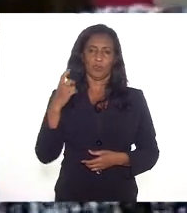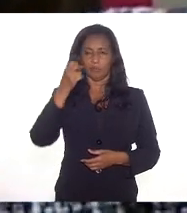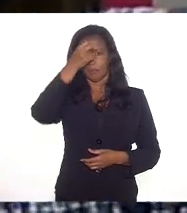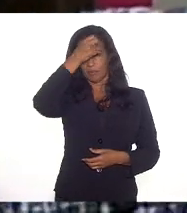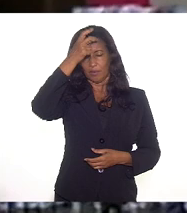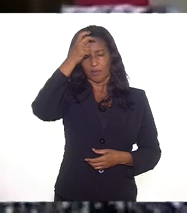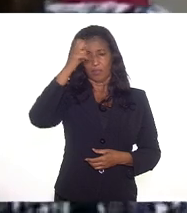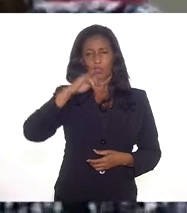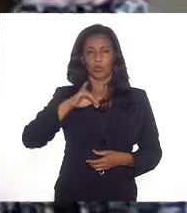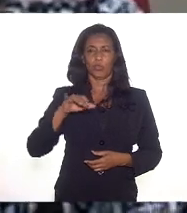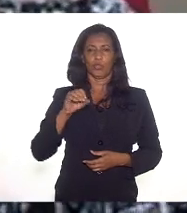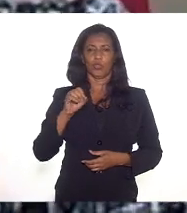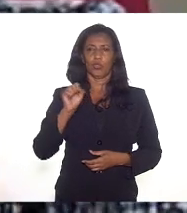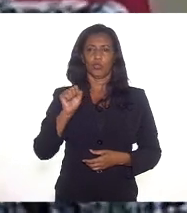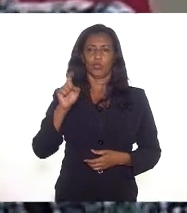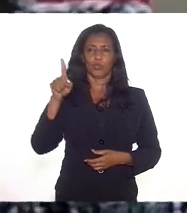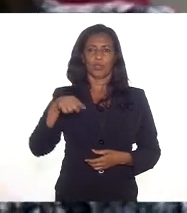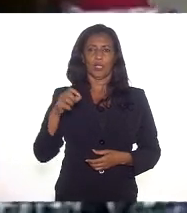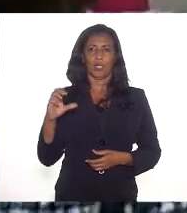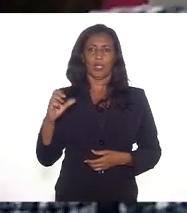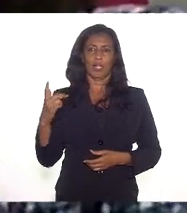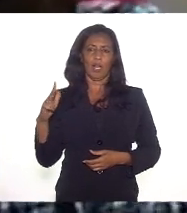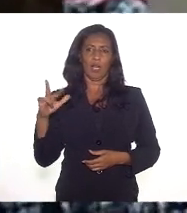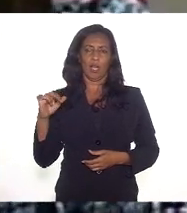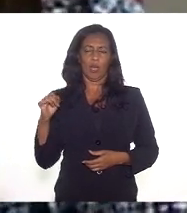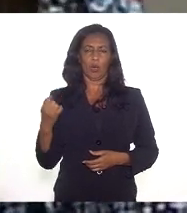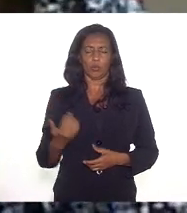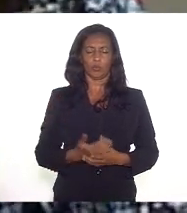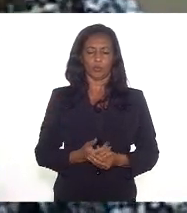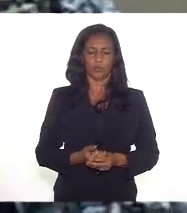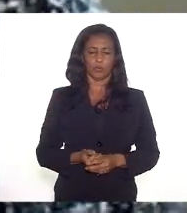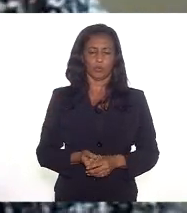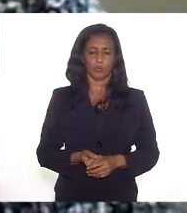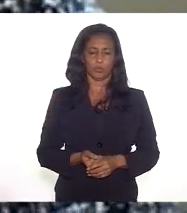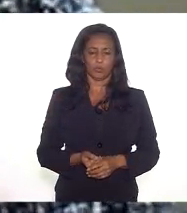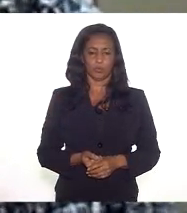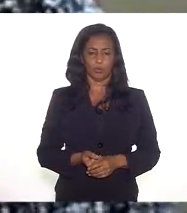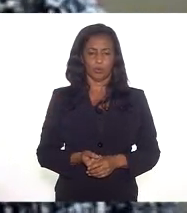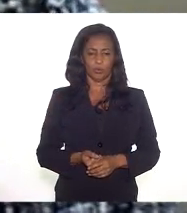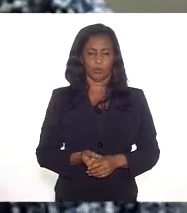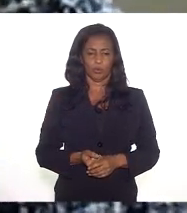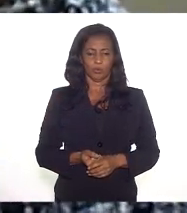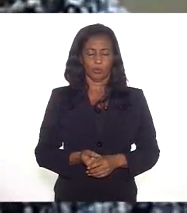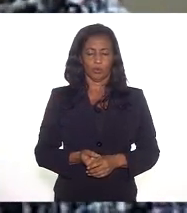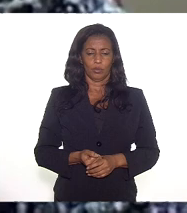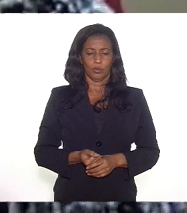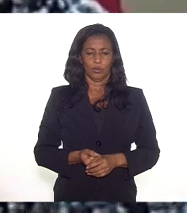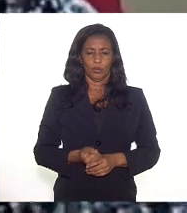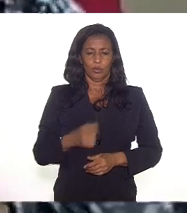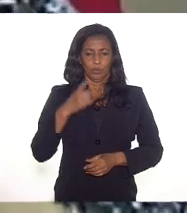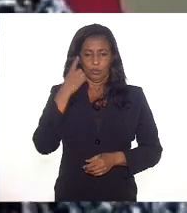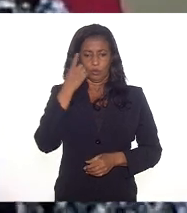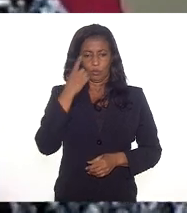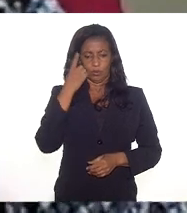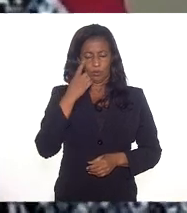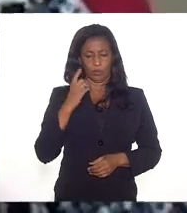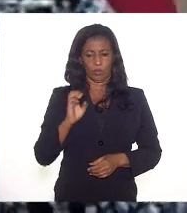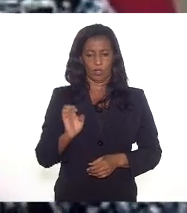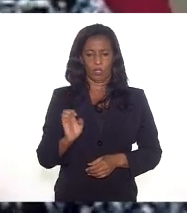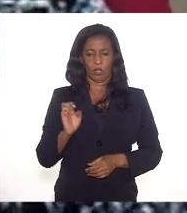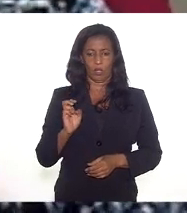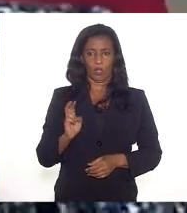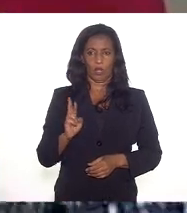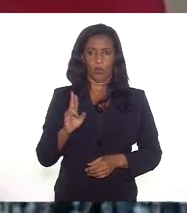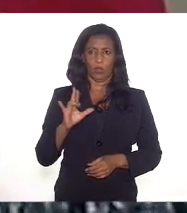José Cláudio, que muito representou na política do nosso Estado. Próximo orador inscrito é o deputado Eurico Júnior.